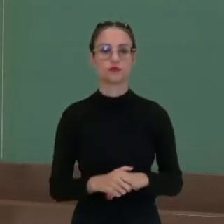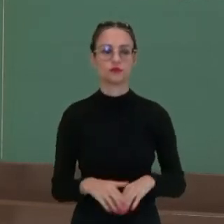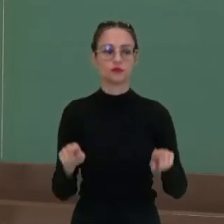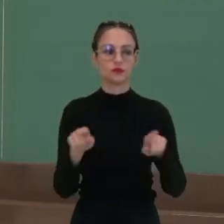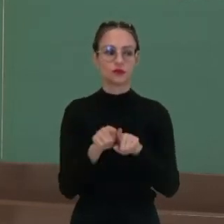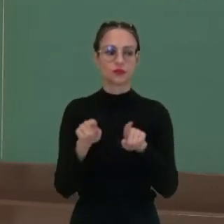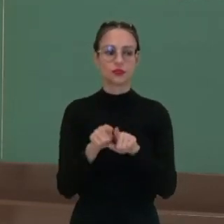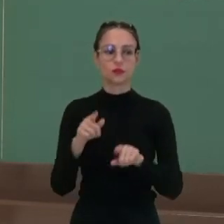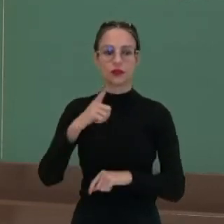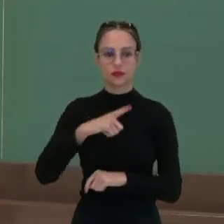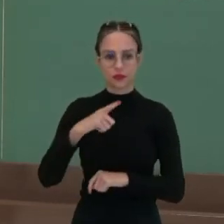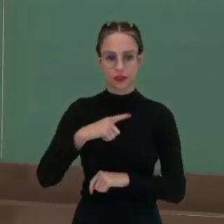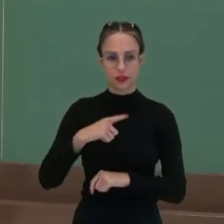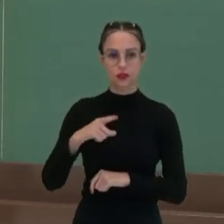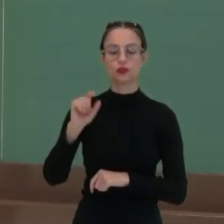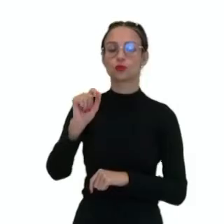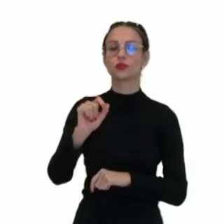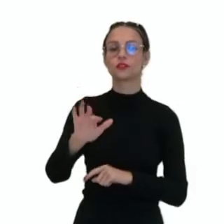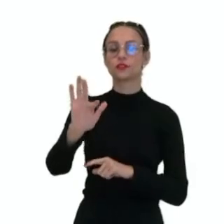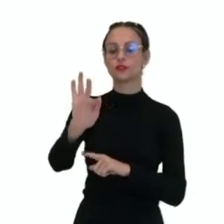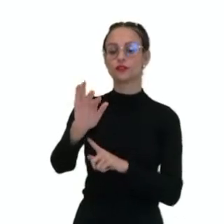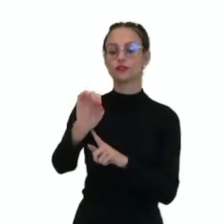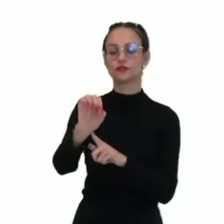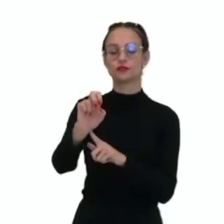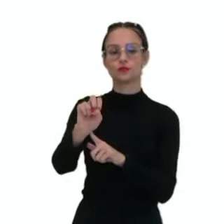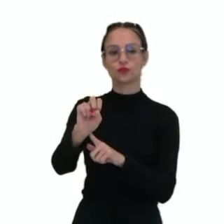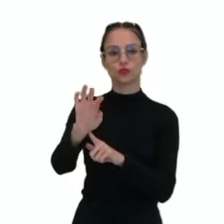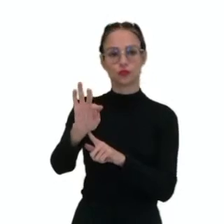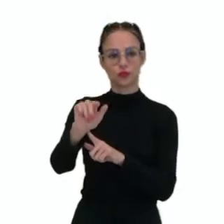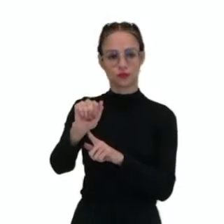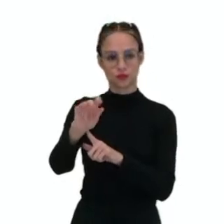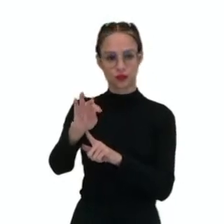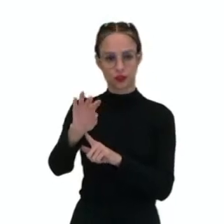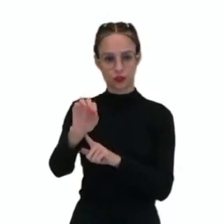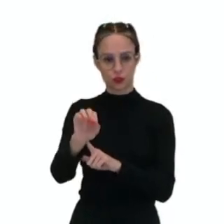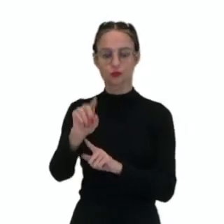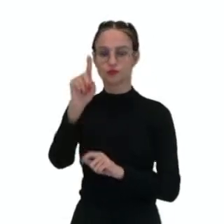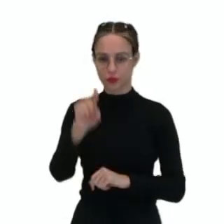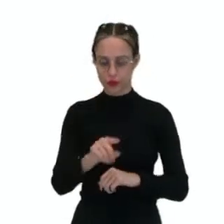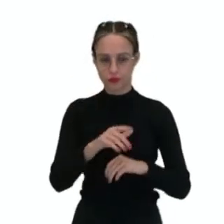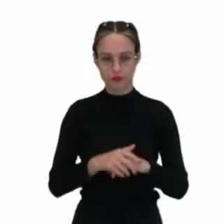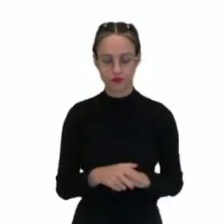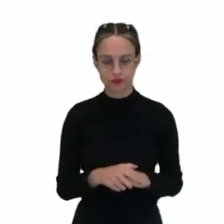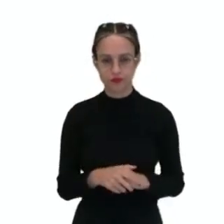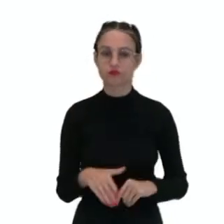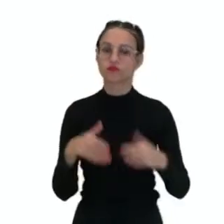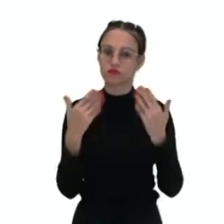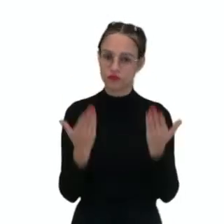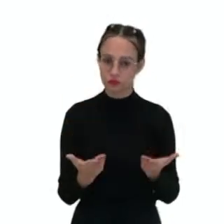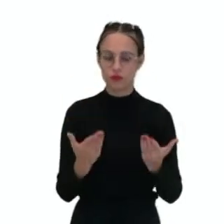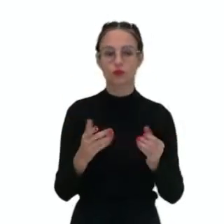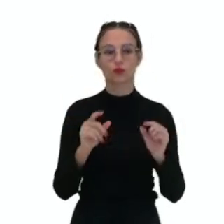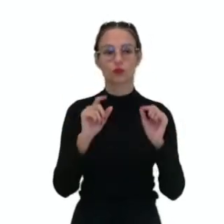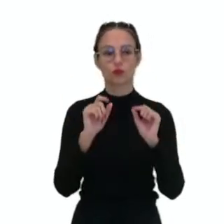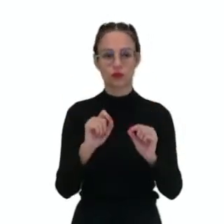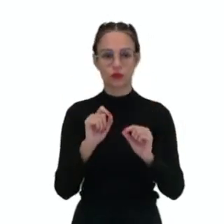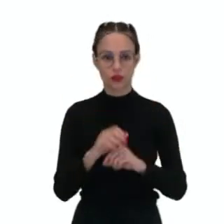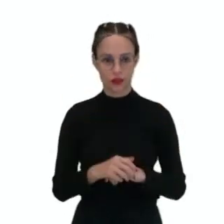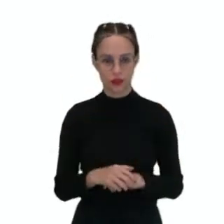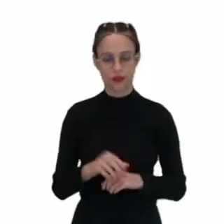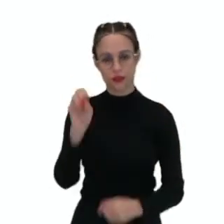o fosfato, que é um radical do ácido fosfórico. Então, aqui